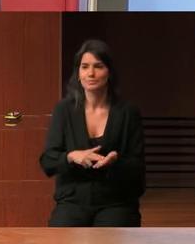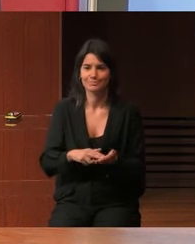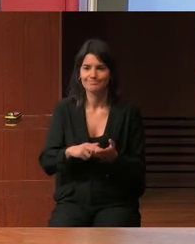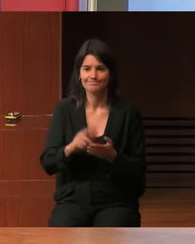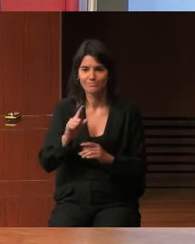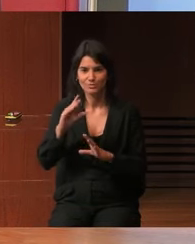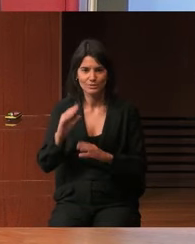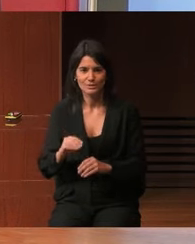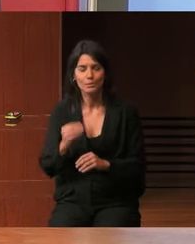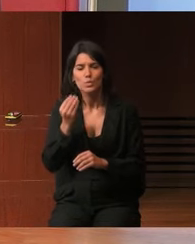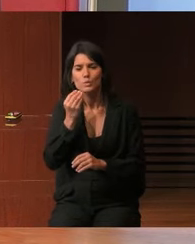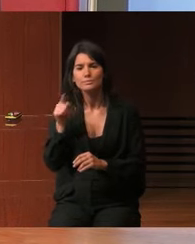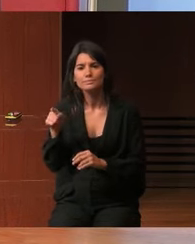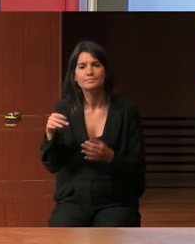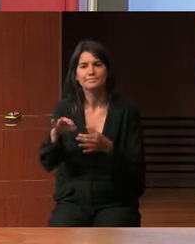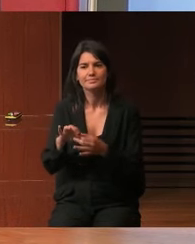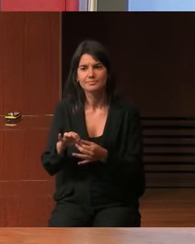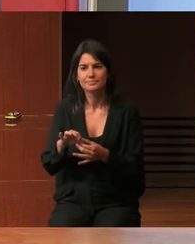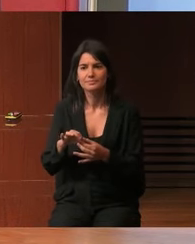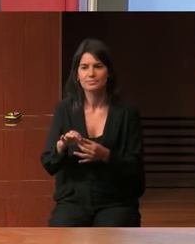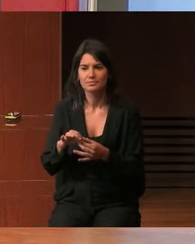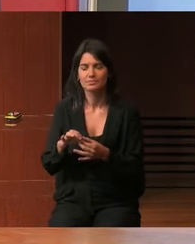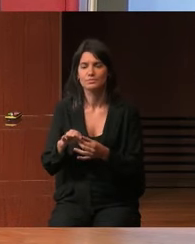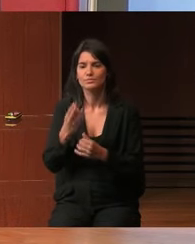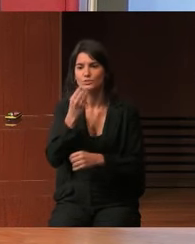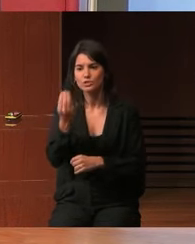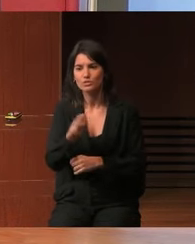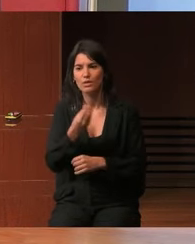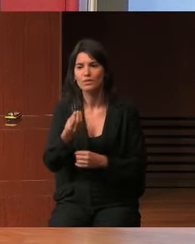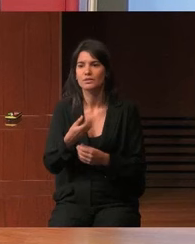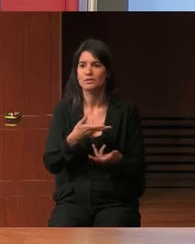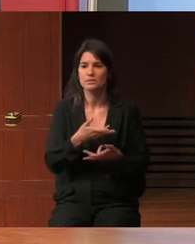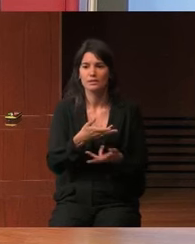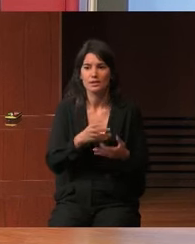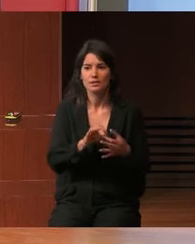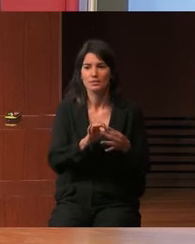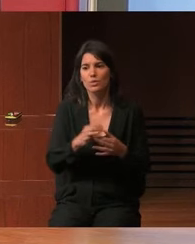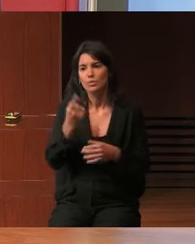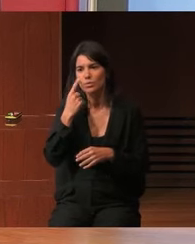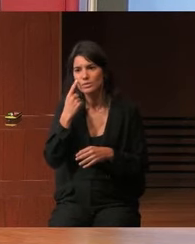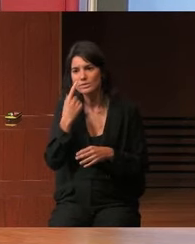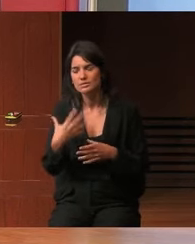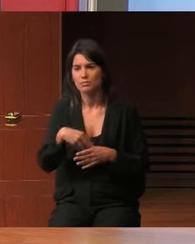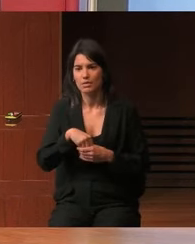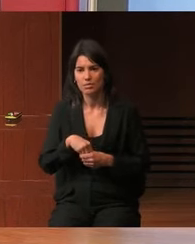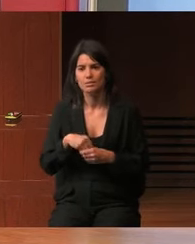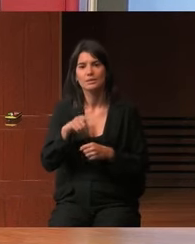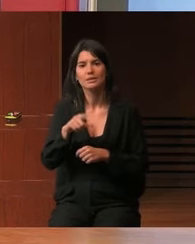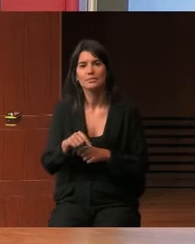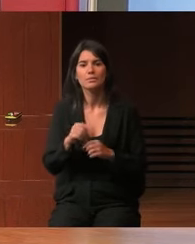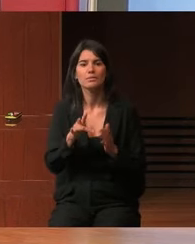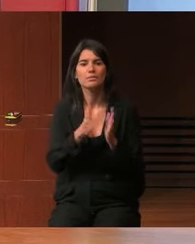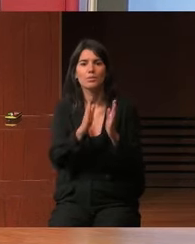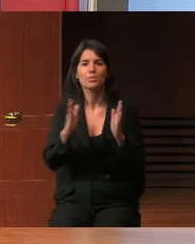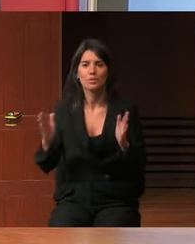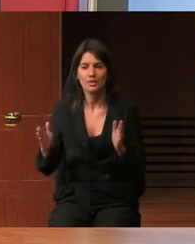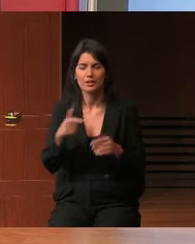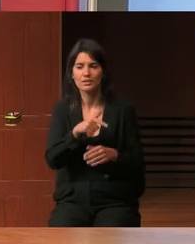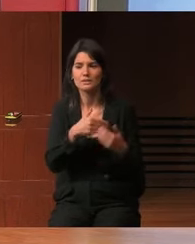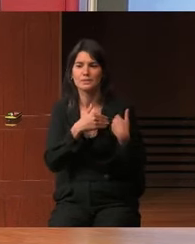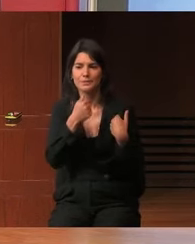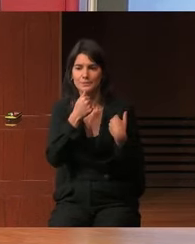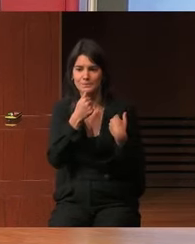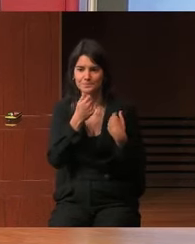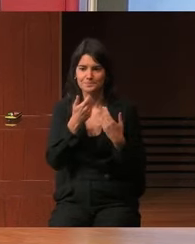como é que isso também está relacionado com a relação dos jovens com o conhecimento e com o papel das bibliotecas, lá está,